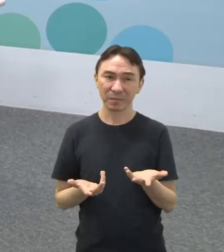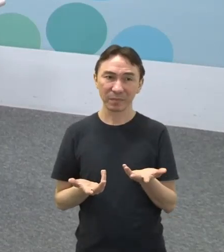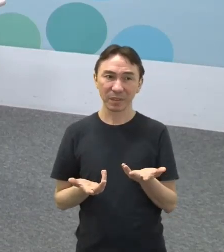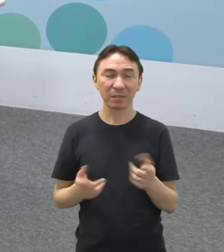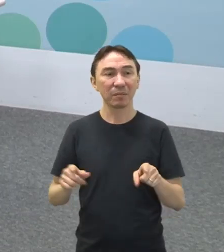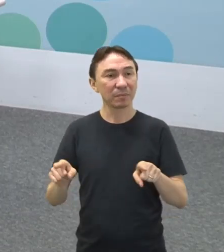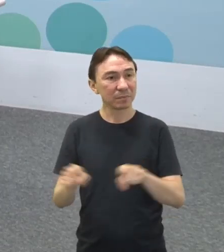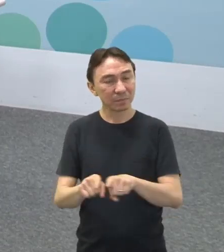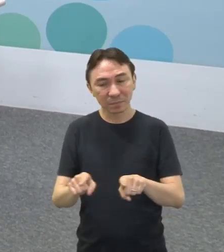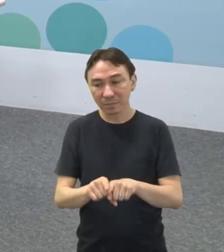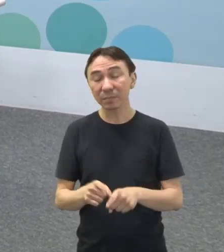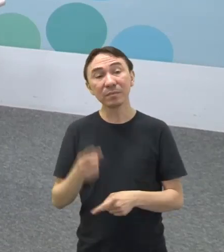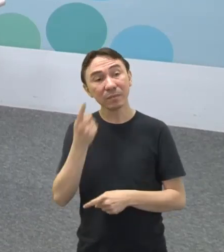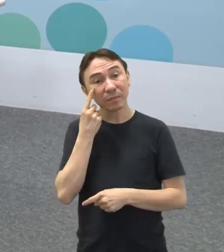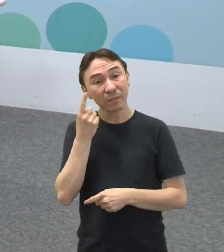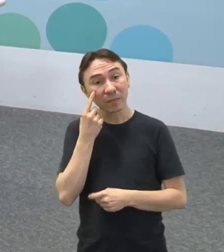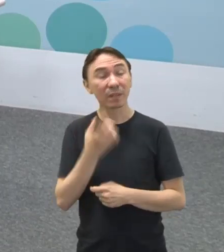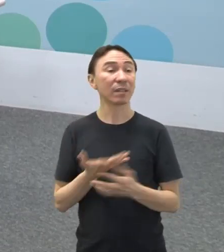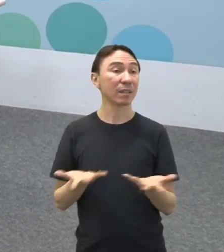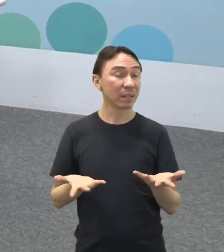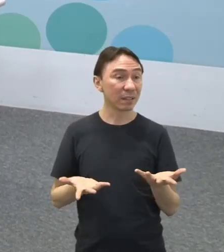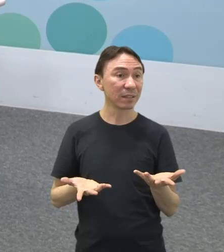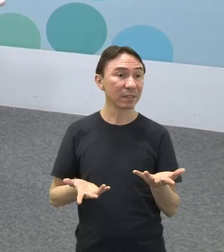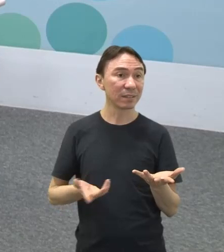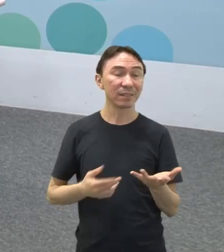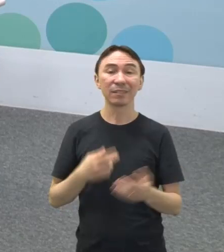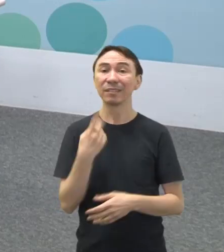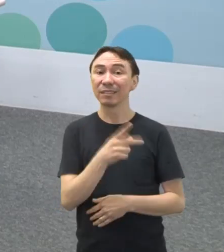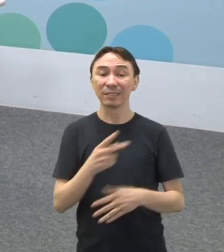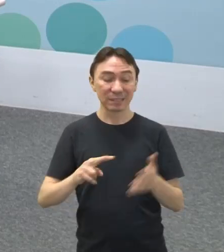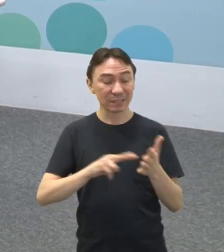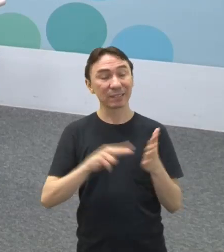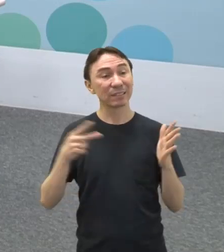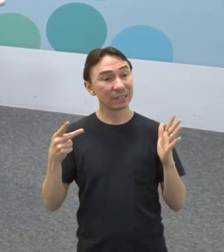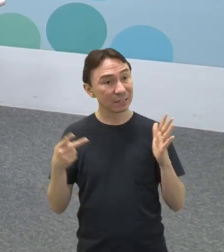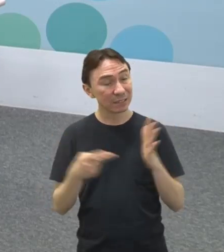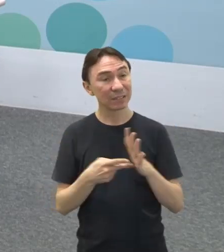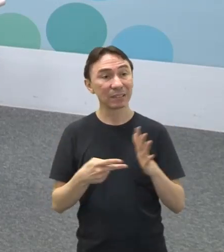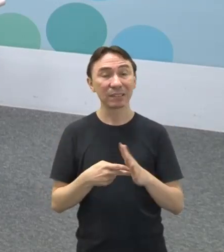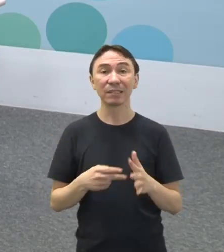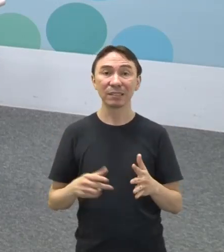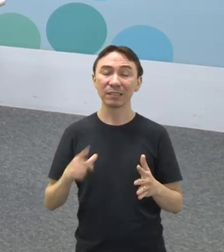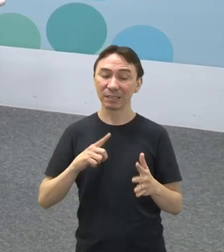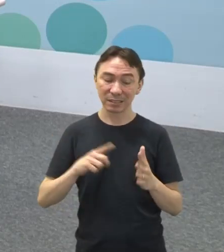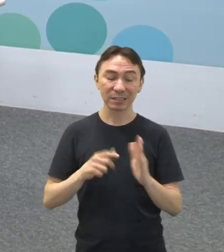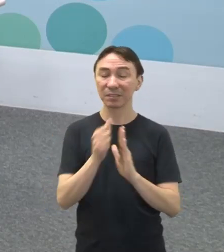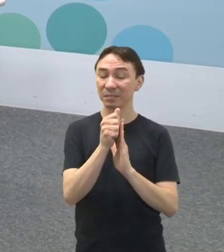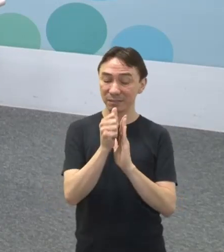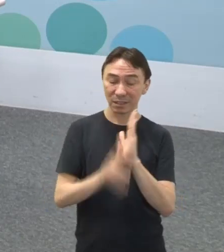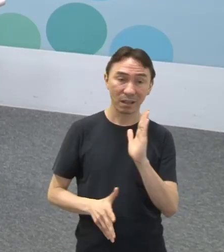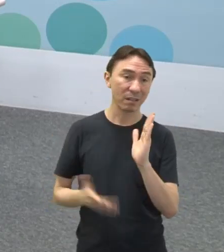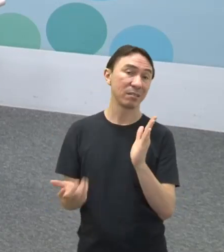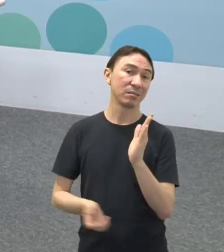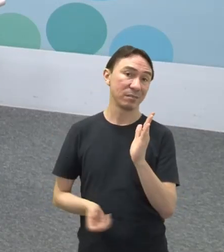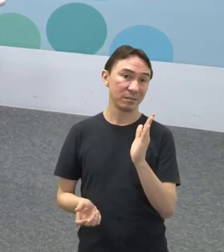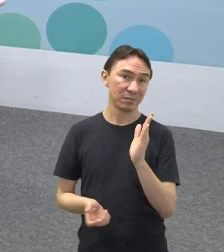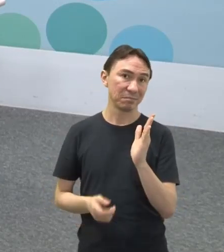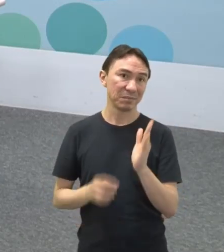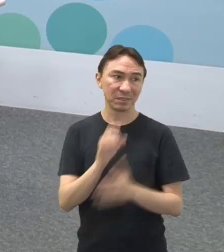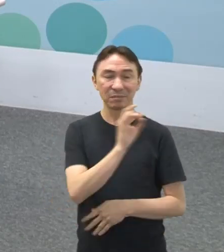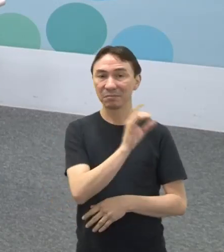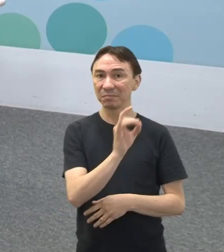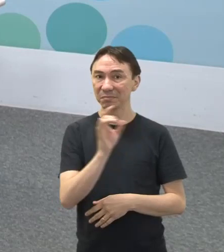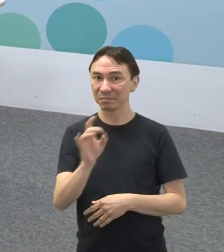significando possibilitando a significativa a atividade de cada e utilidade de cada ambiente escolar